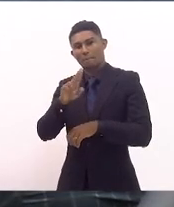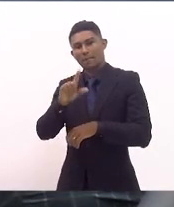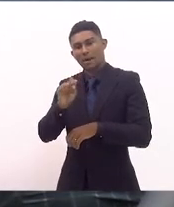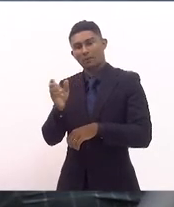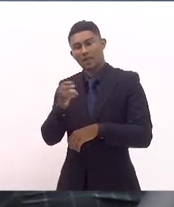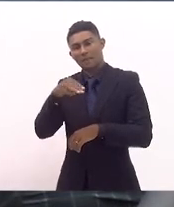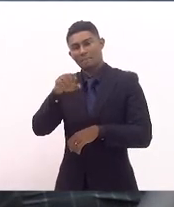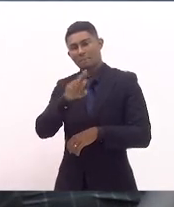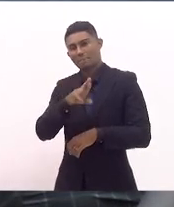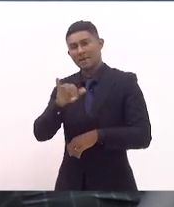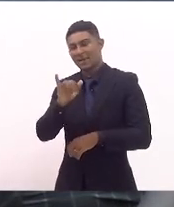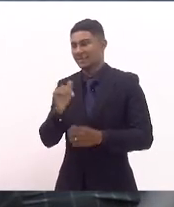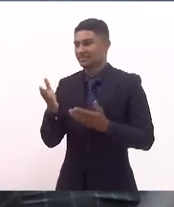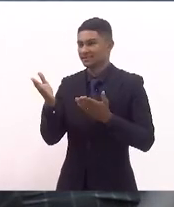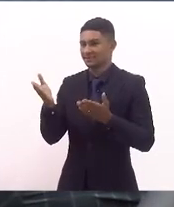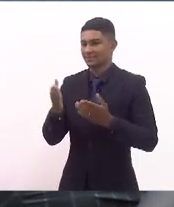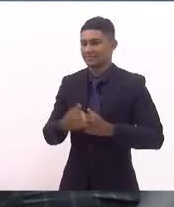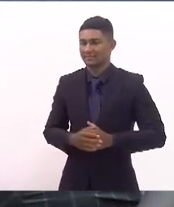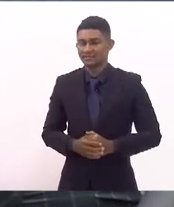Albuquerque.